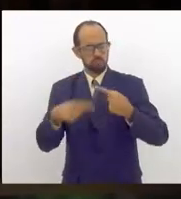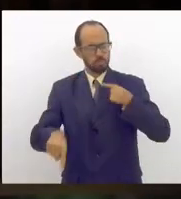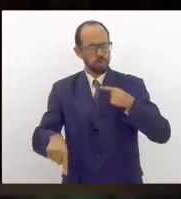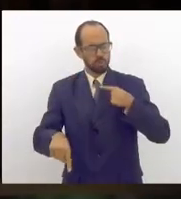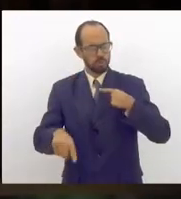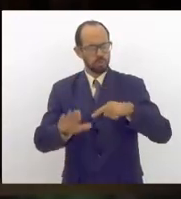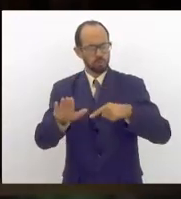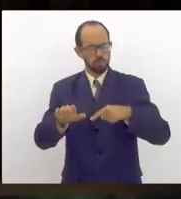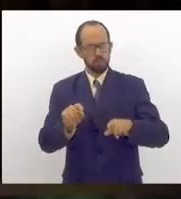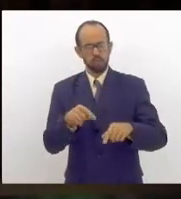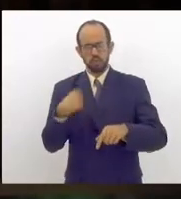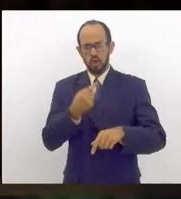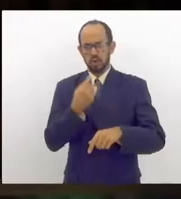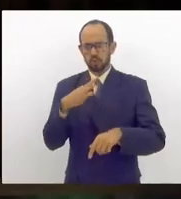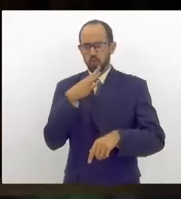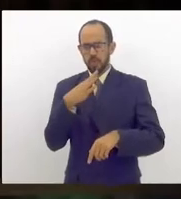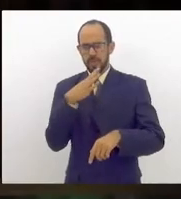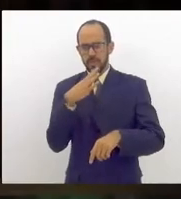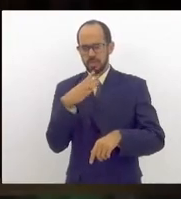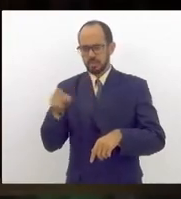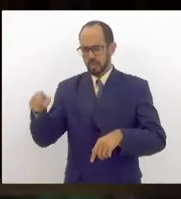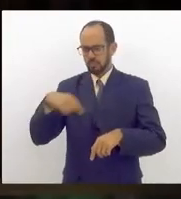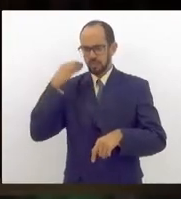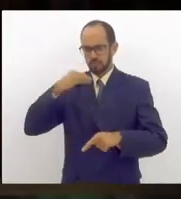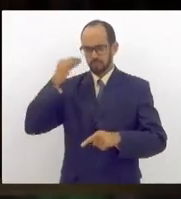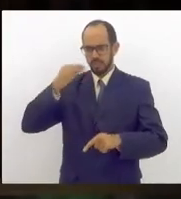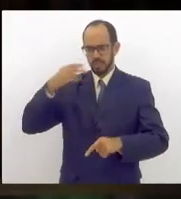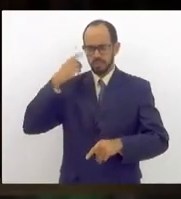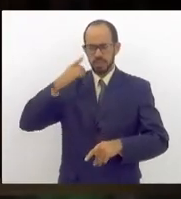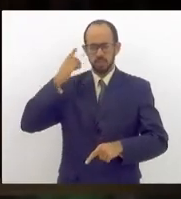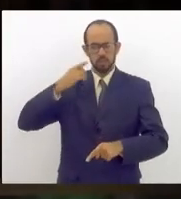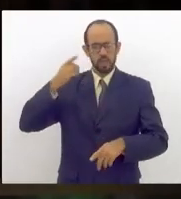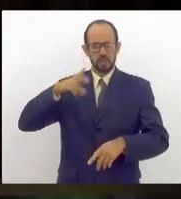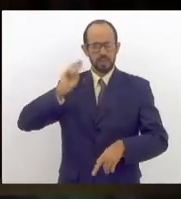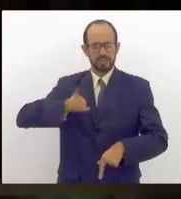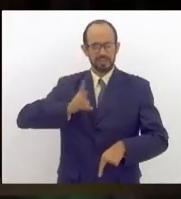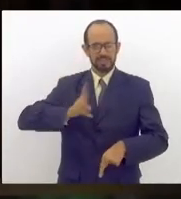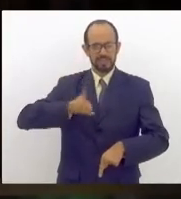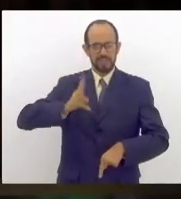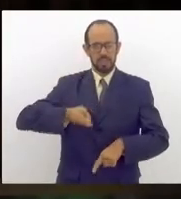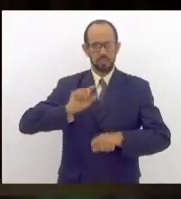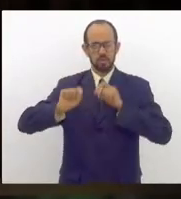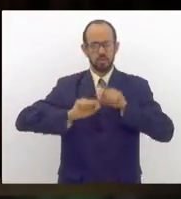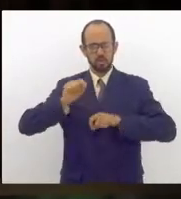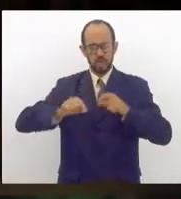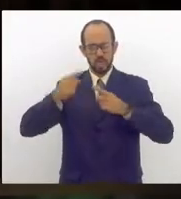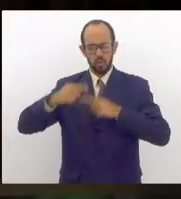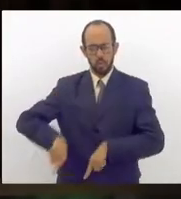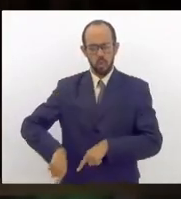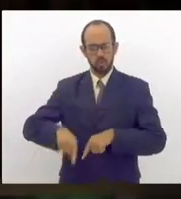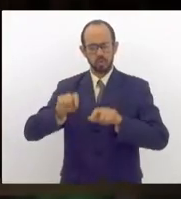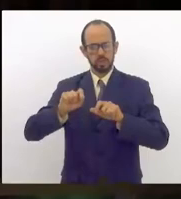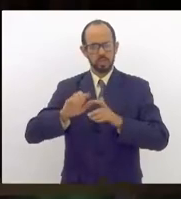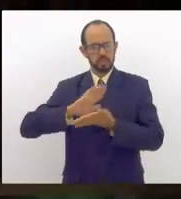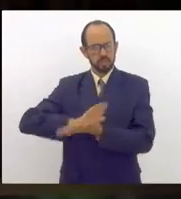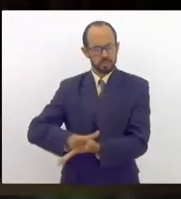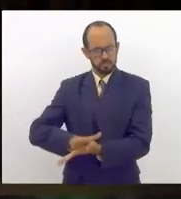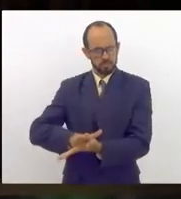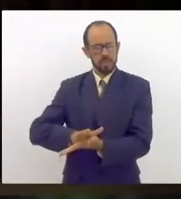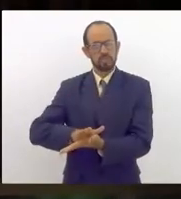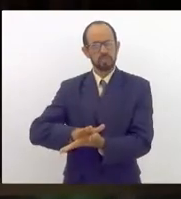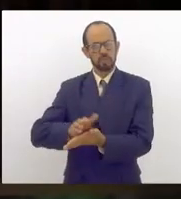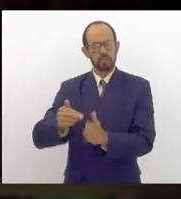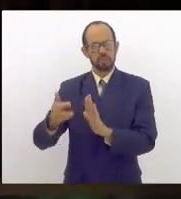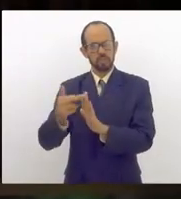nós conhecemos a trajetória da deputada em estar sempre né nesse combate as situações discriminatórias